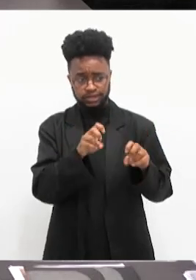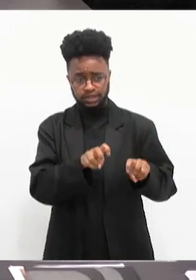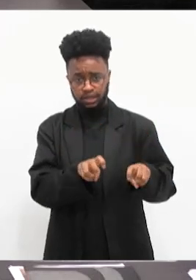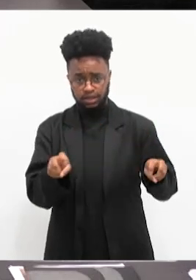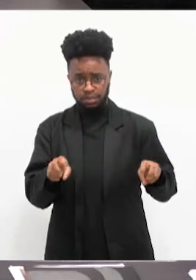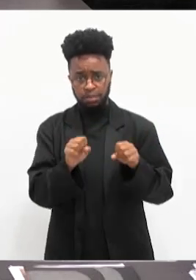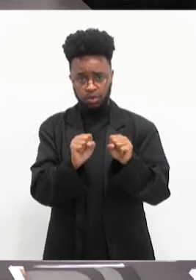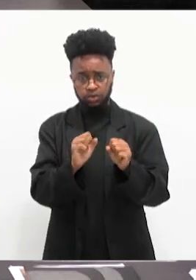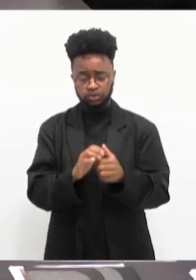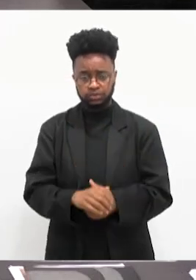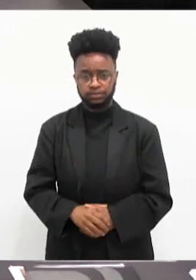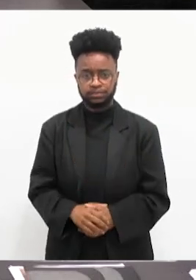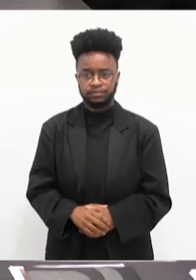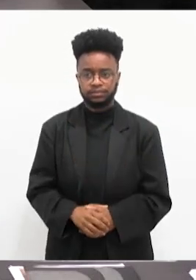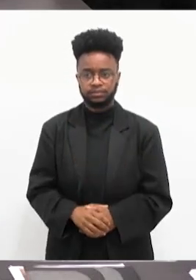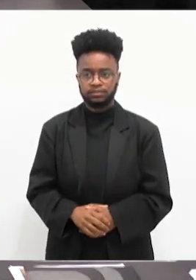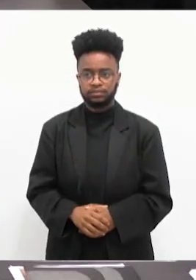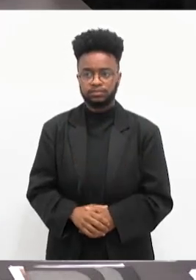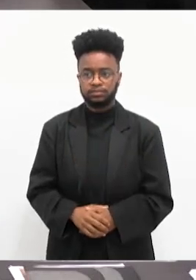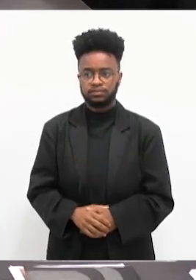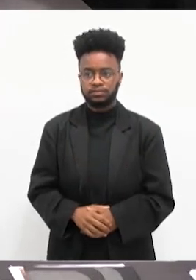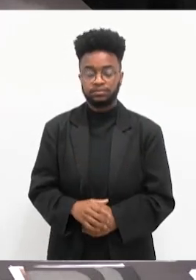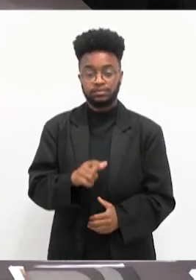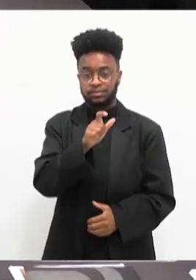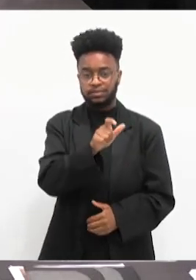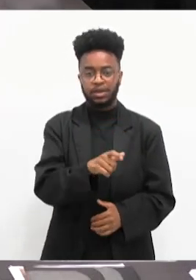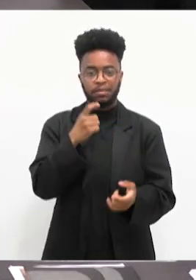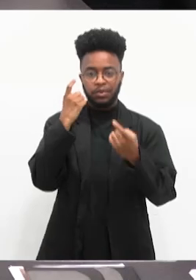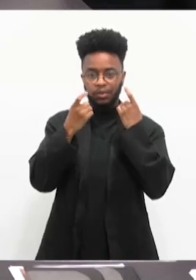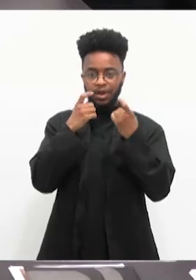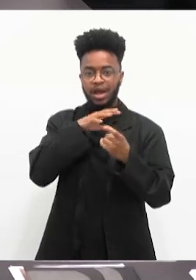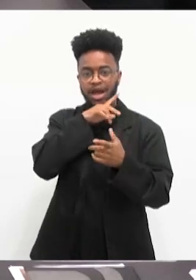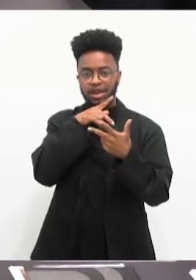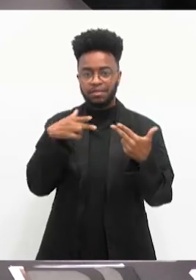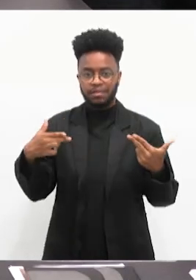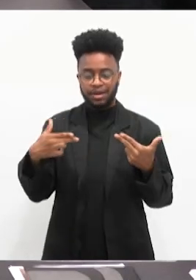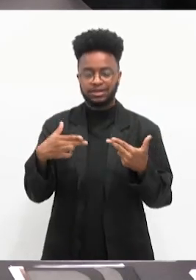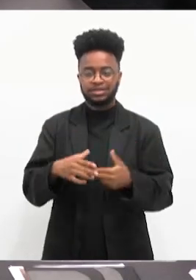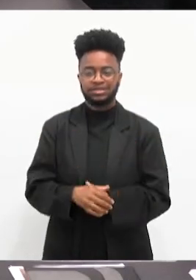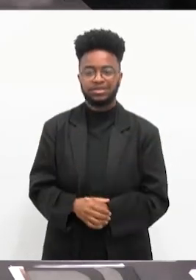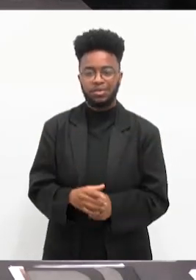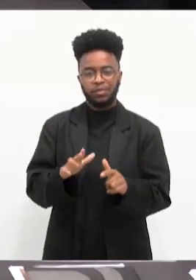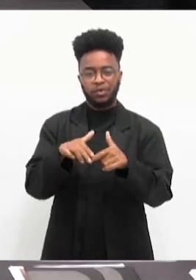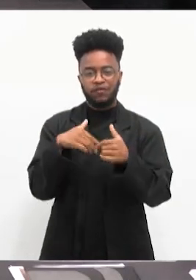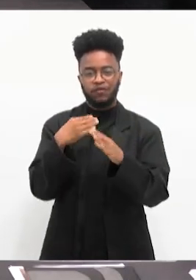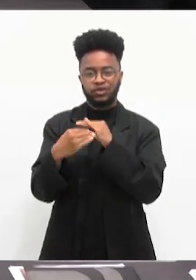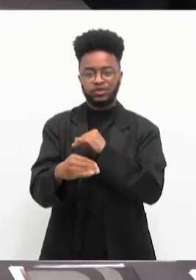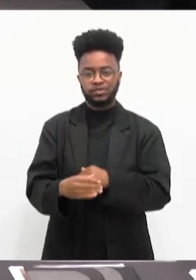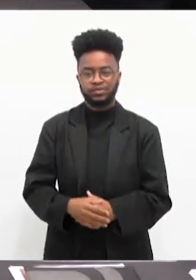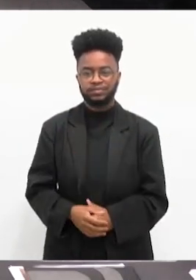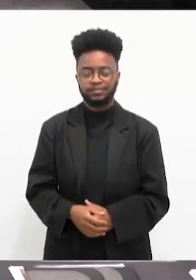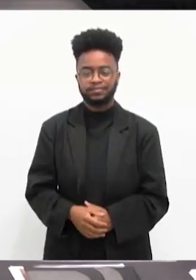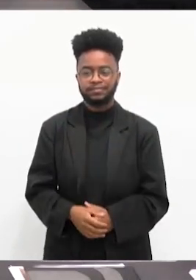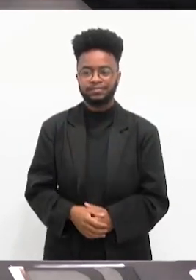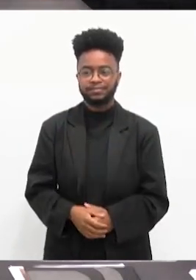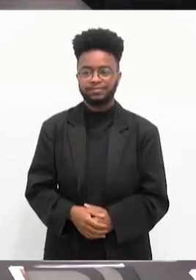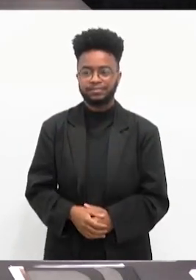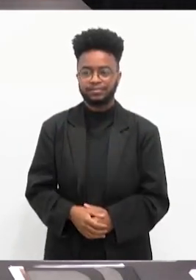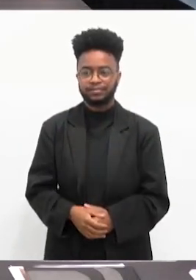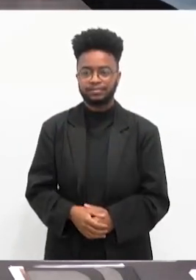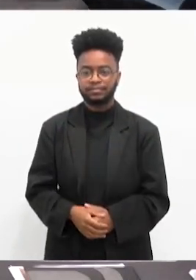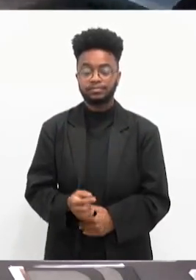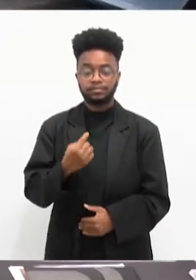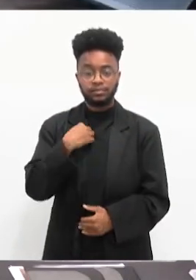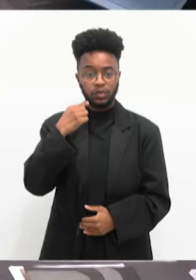Se sente, por favor, deputado. O deputado Fique à que vontade. está preocupado com os animais carentes, por isso que ele correu para... Eu acho até, fiquei pensando quando